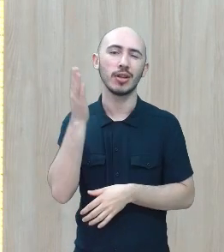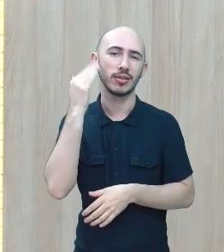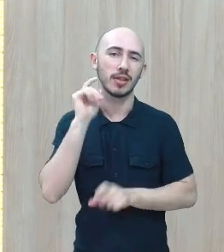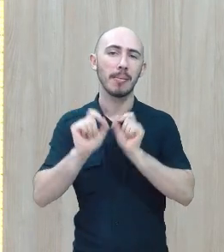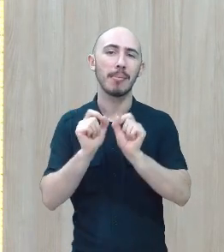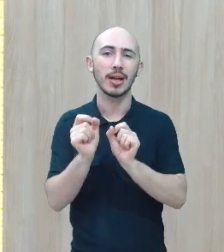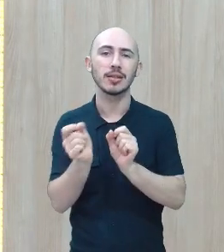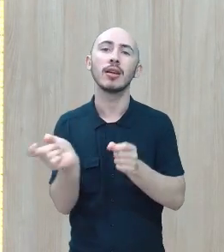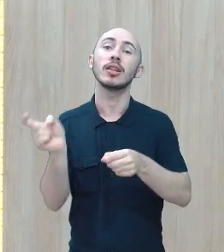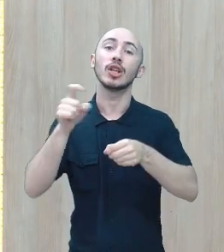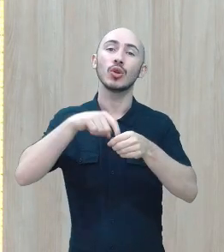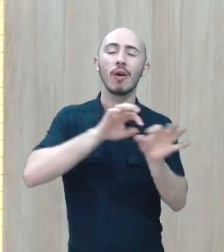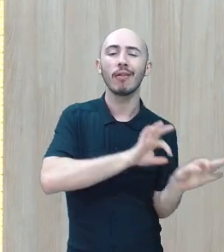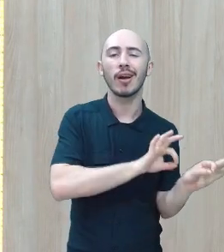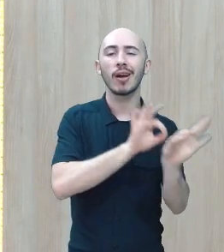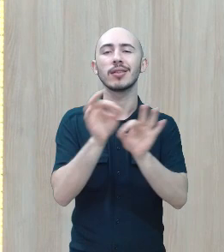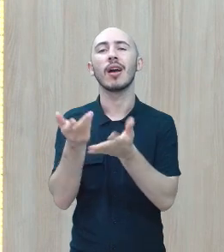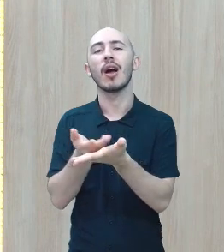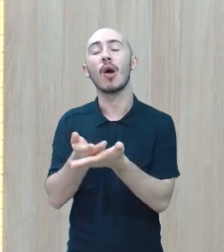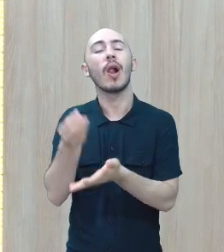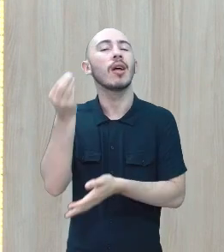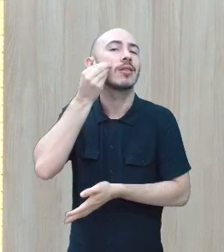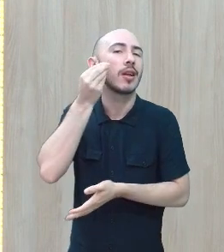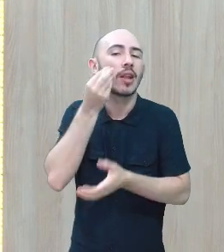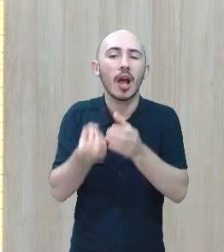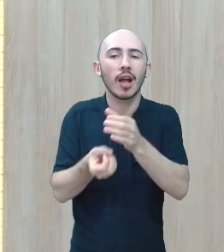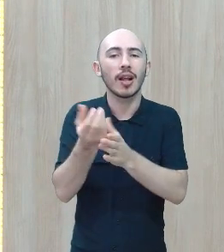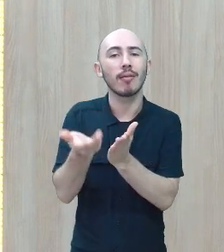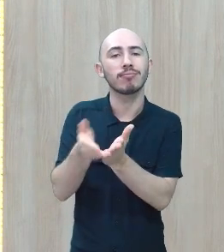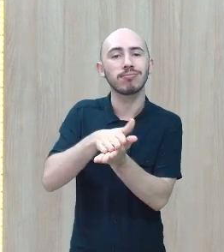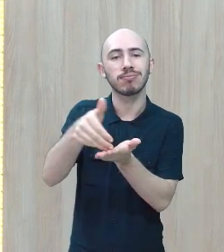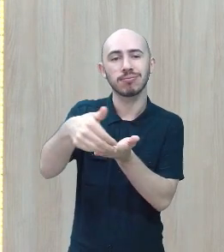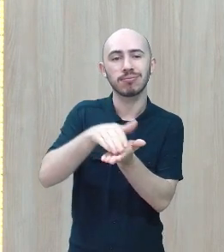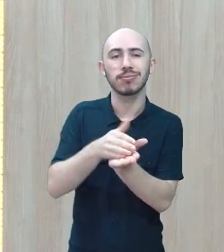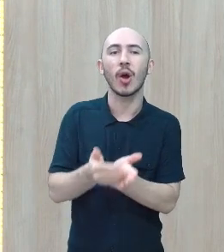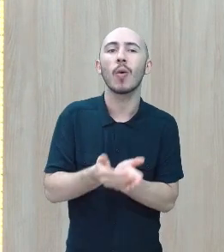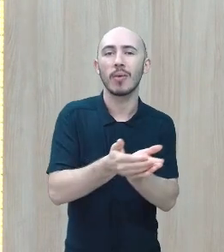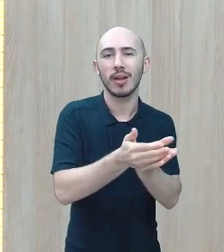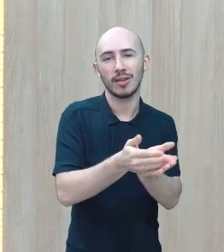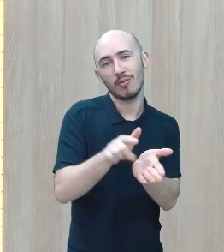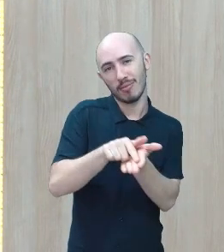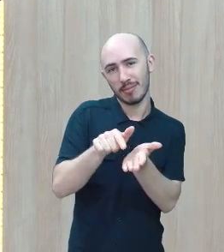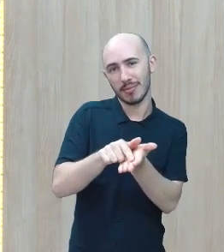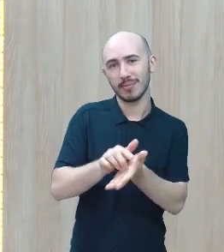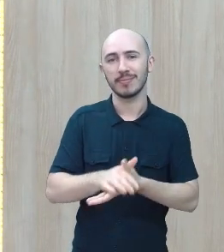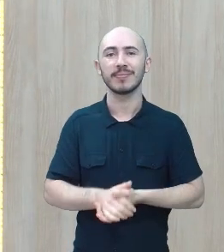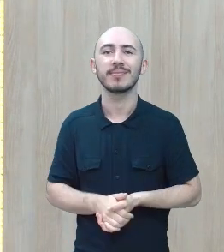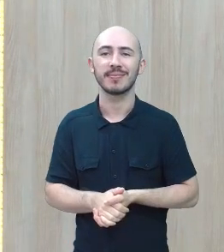essa aula e tentar reproduzir aí o seu próprio barquinho de papel, tá certo?